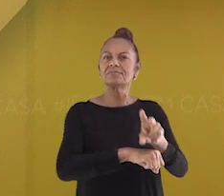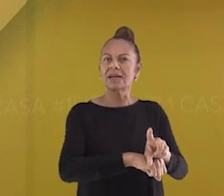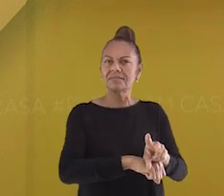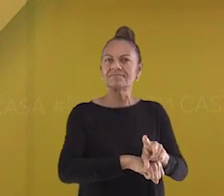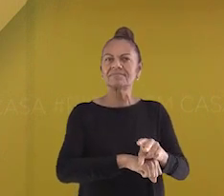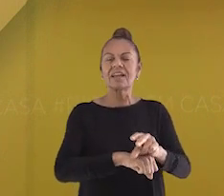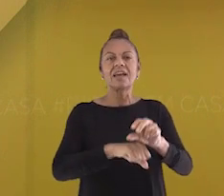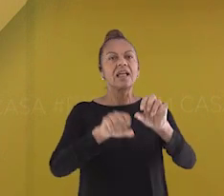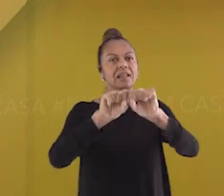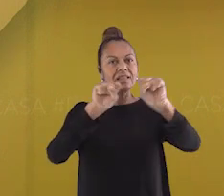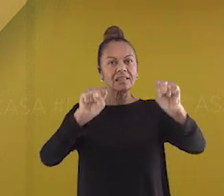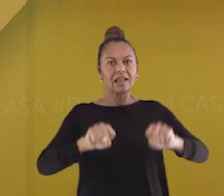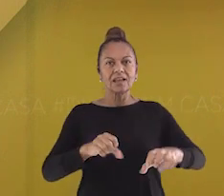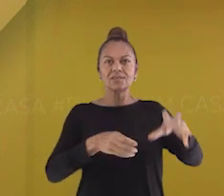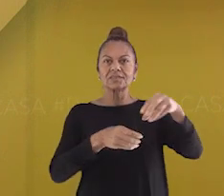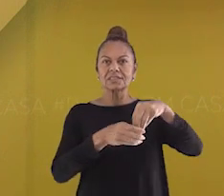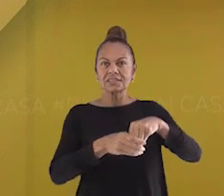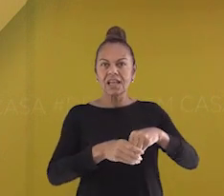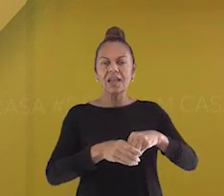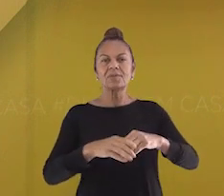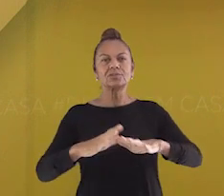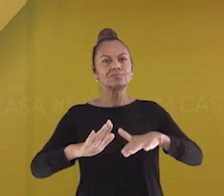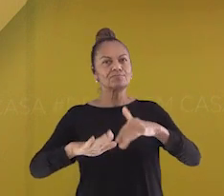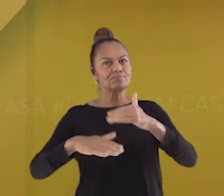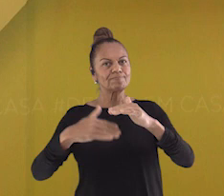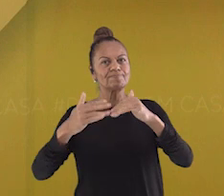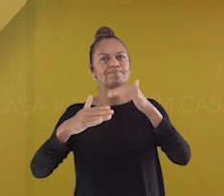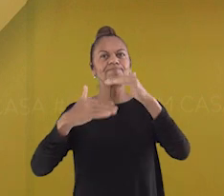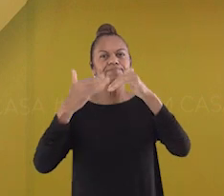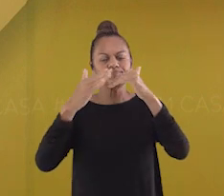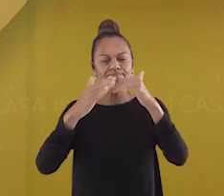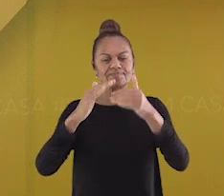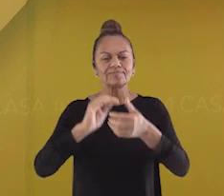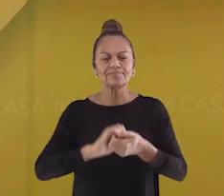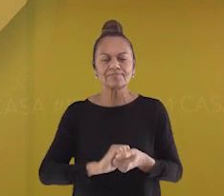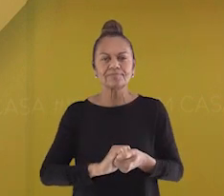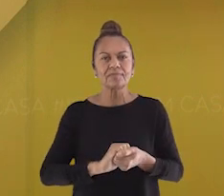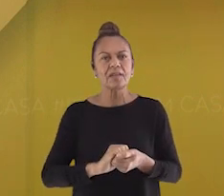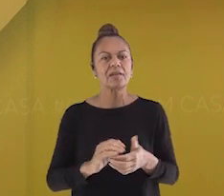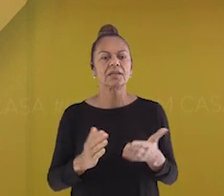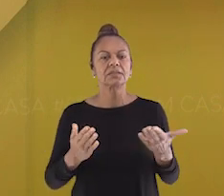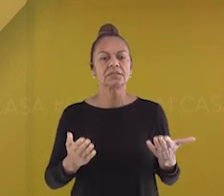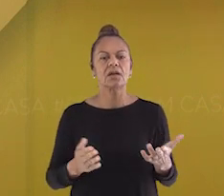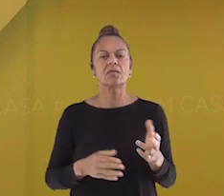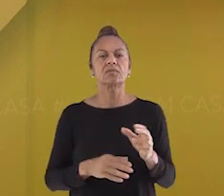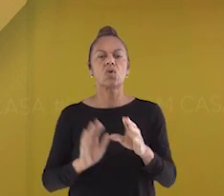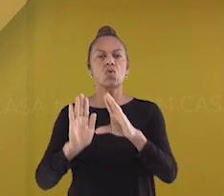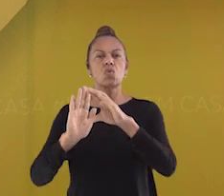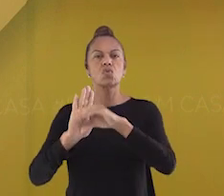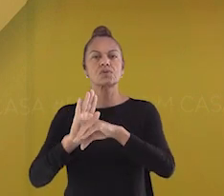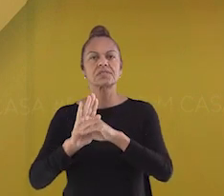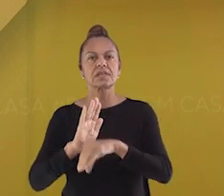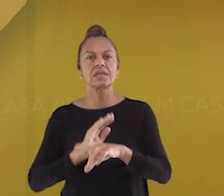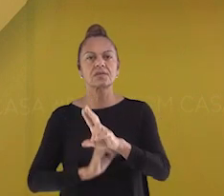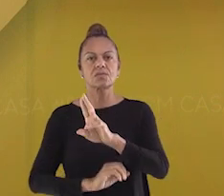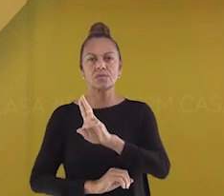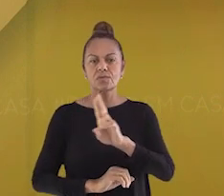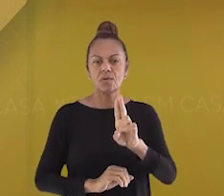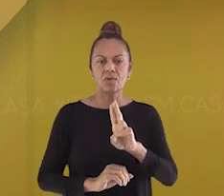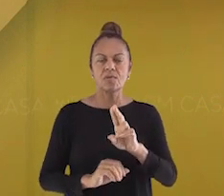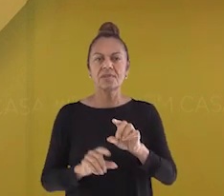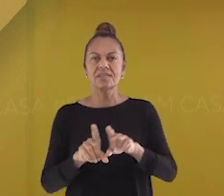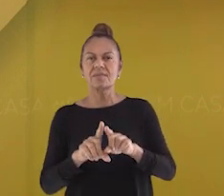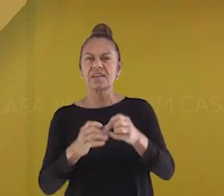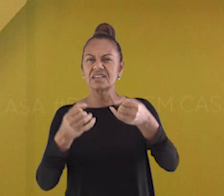integram o chamado sistema produtivo. Mas atenção, tanto o nome quanto a definição do